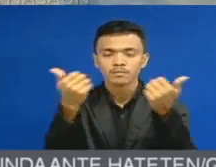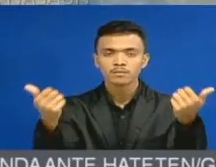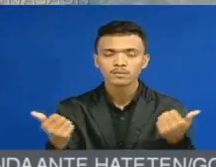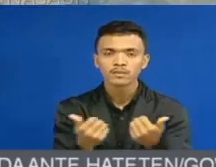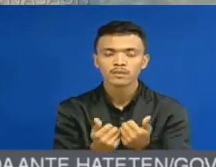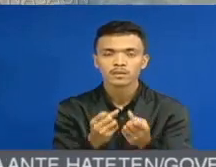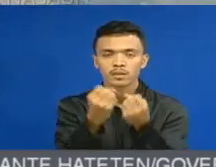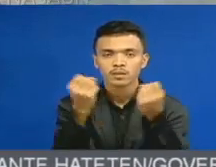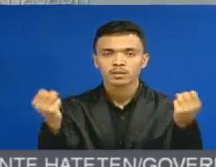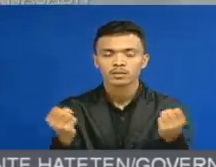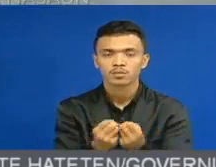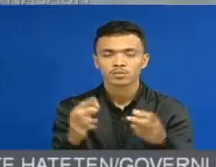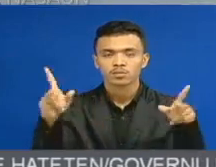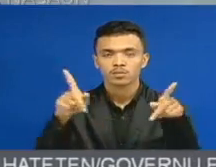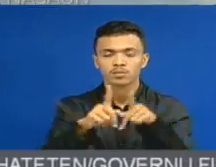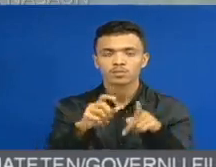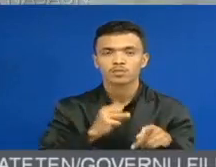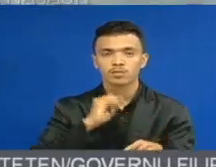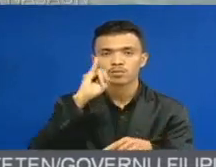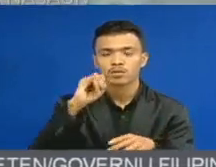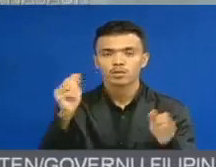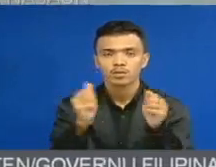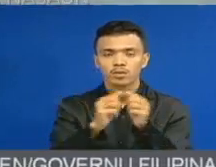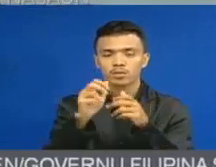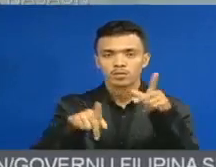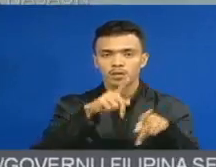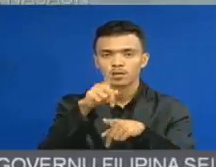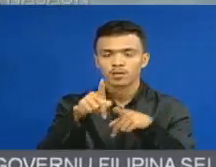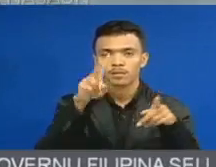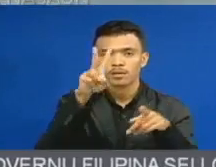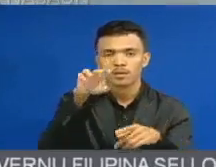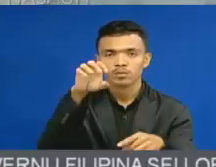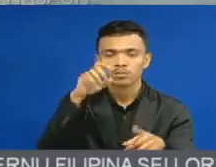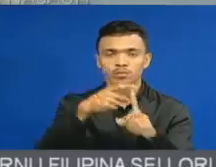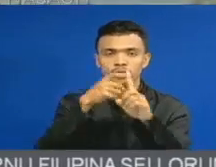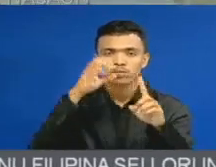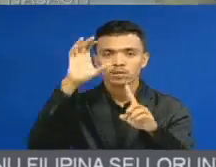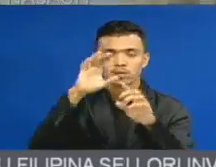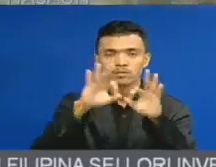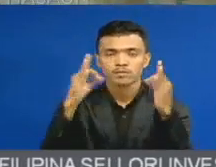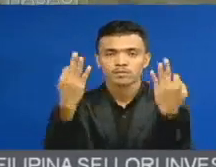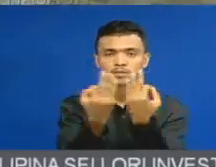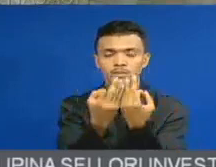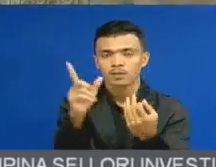Hemanu, Sukubeko, posto suai, ho total população atus rua resin, husi sefi família